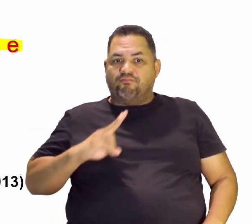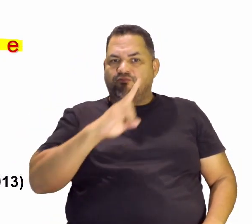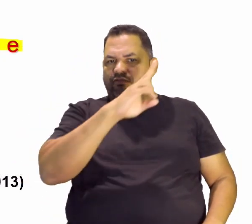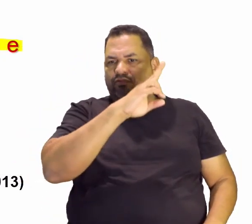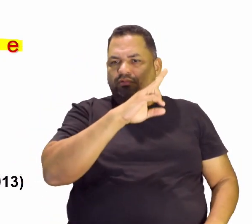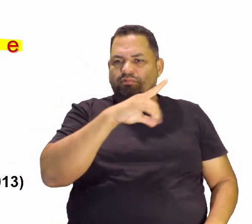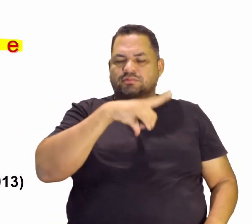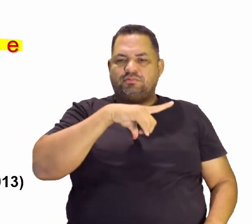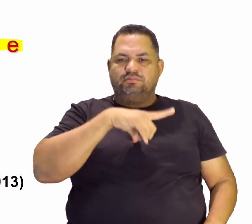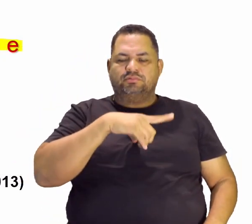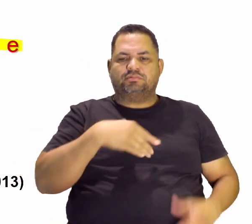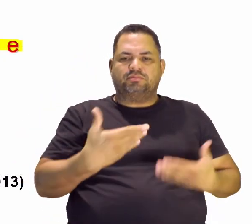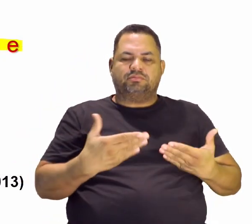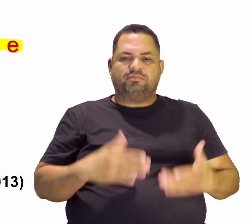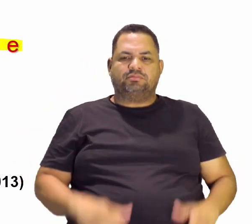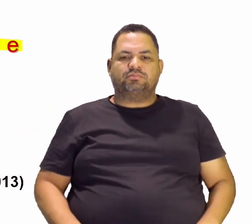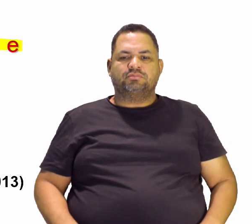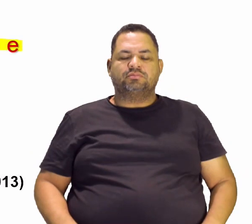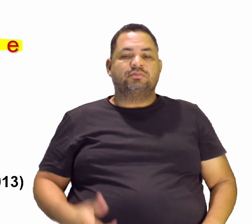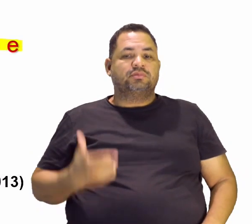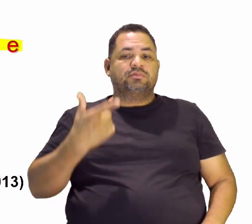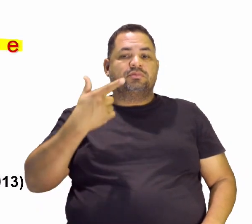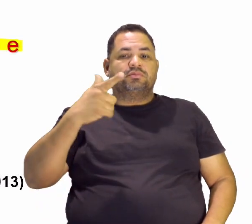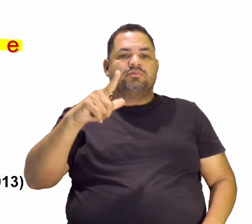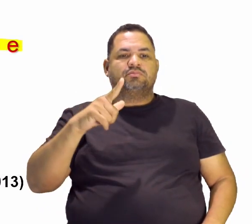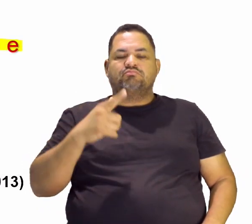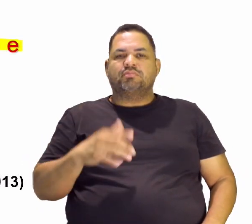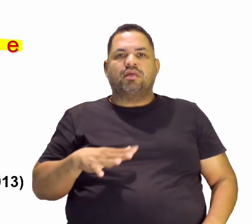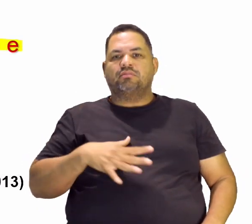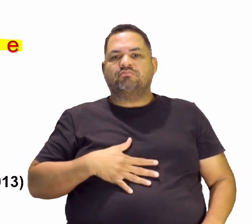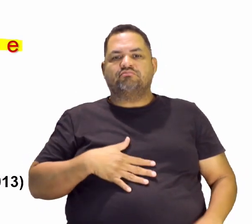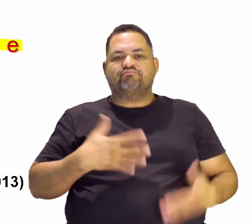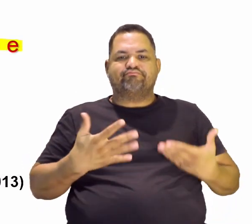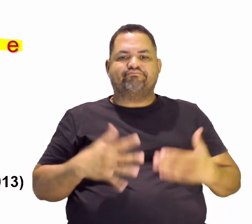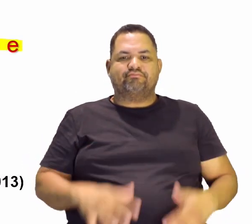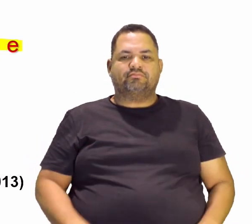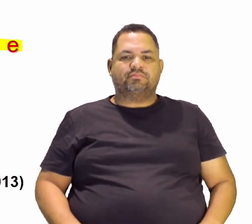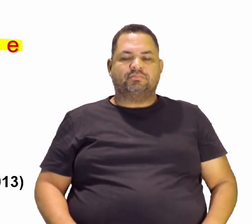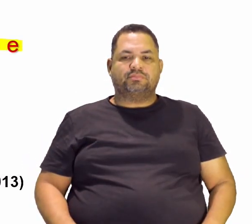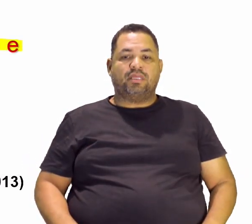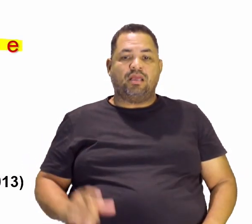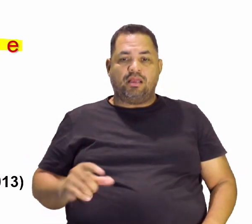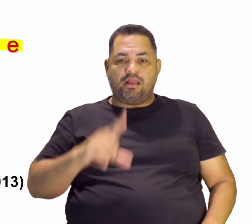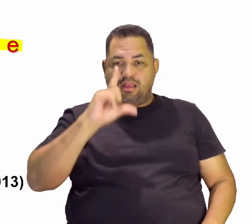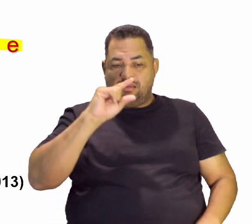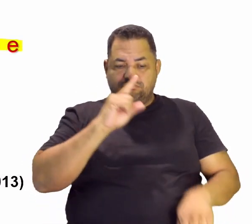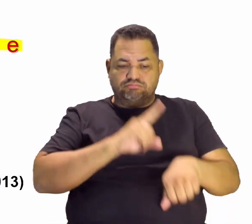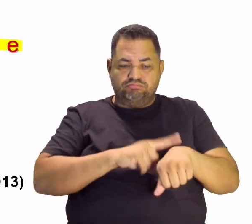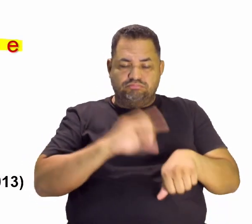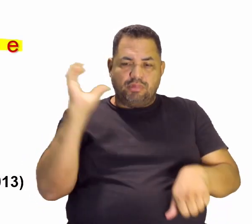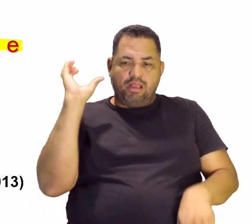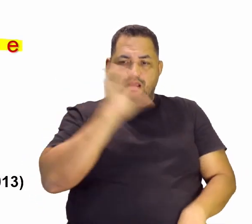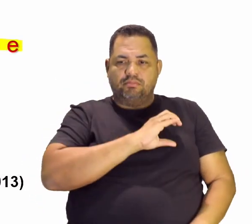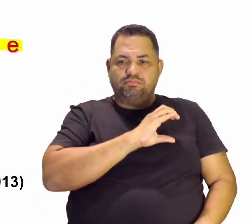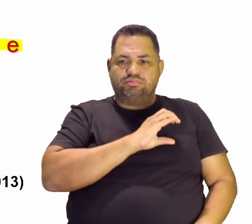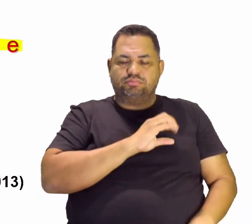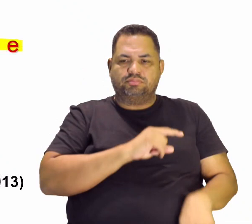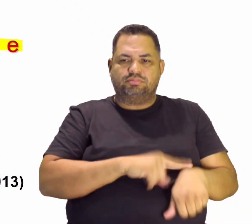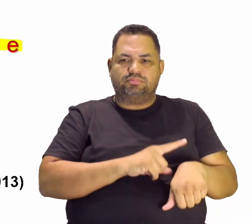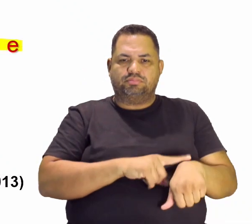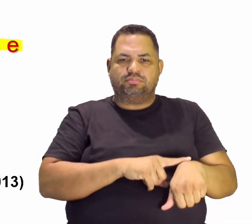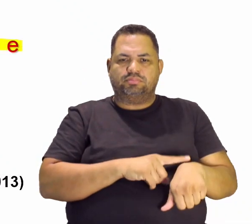essa intensidade é muito alta, você não vai conseguir sustentar por muito tempo essa intensidade. Então, ela tem que ser curta, tem que ser rápida, né? Ela tem que